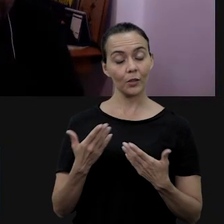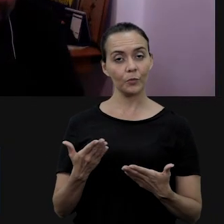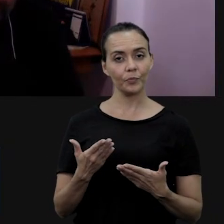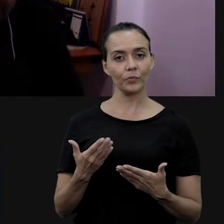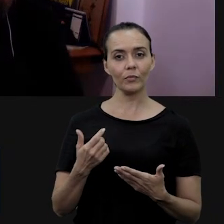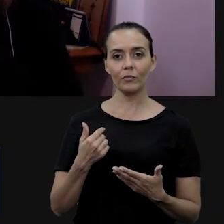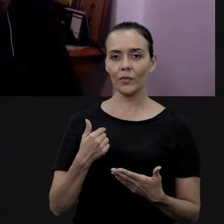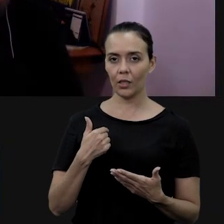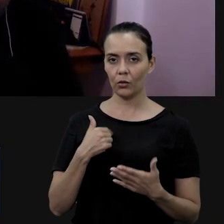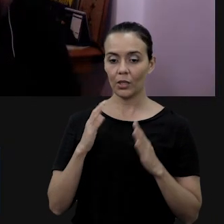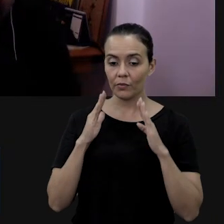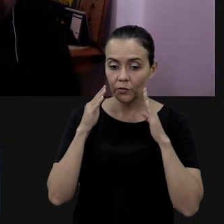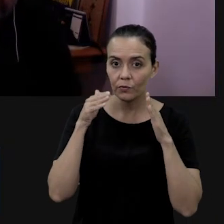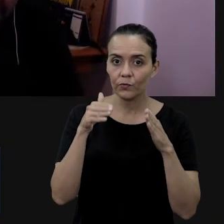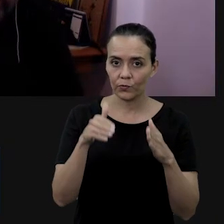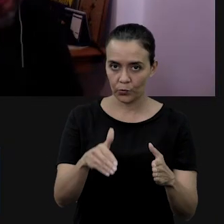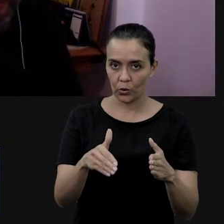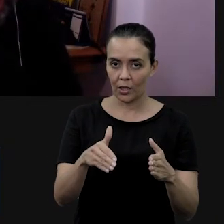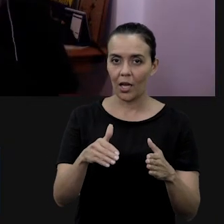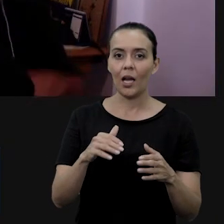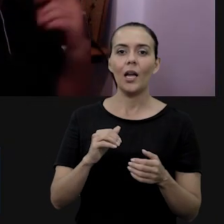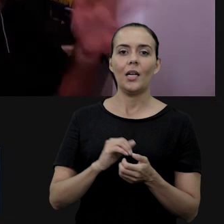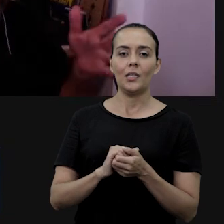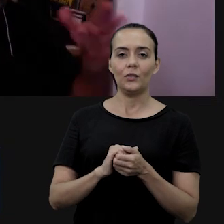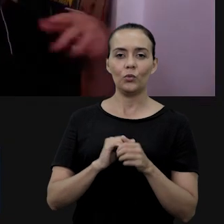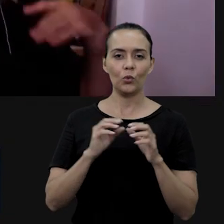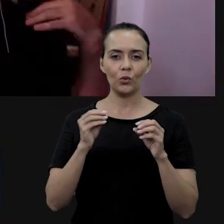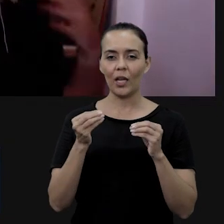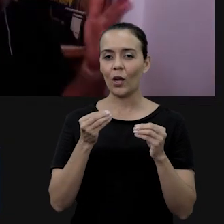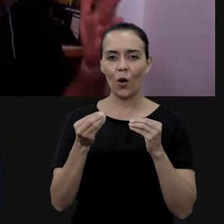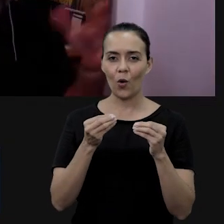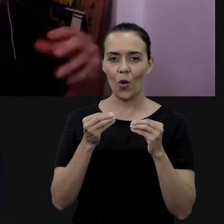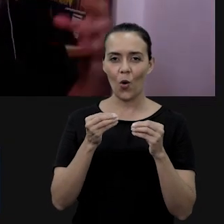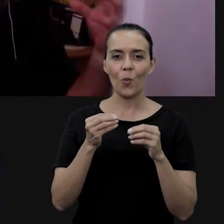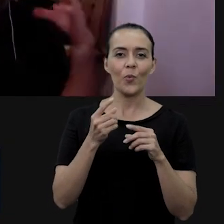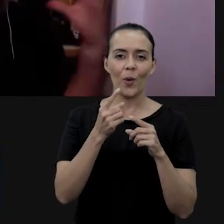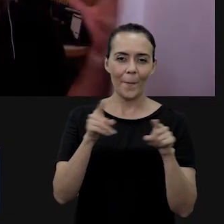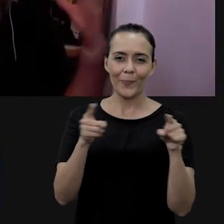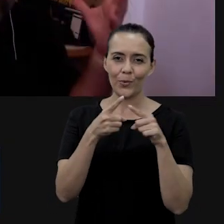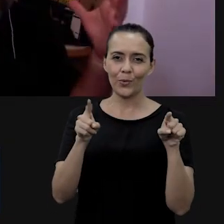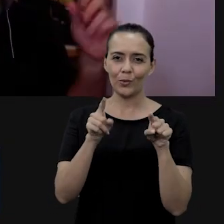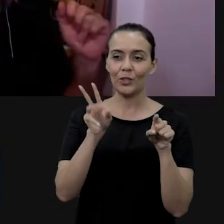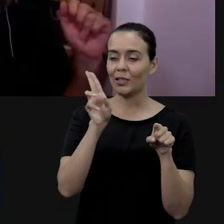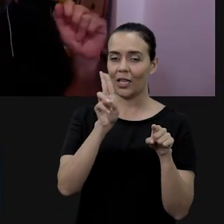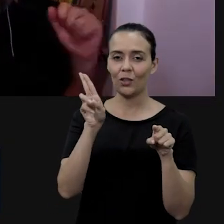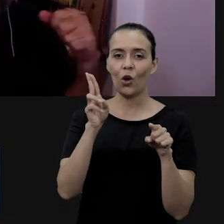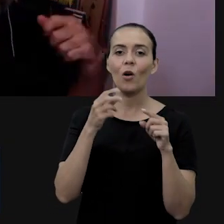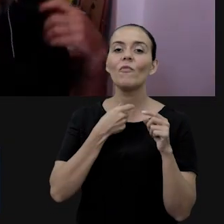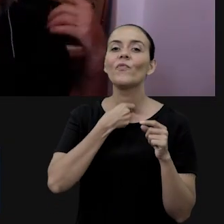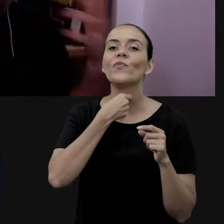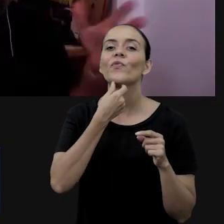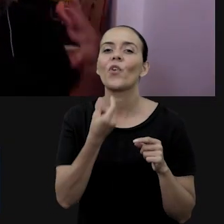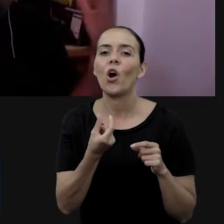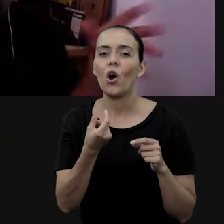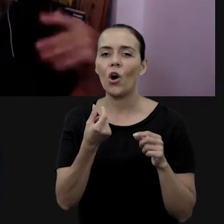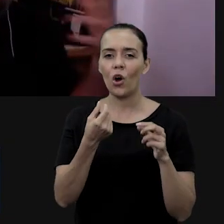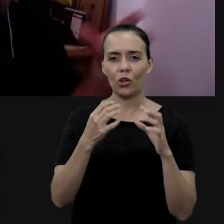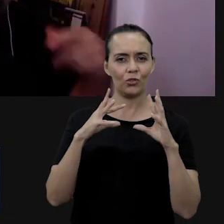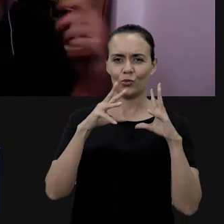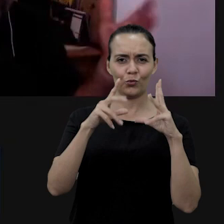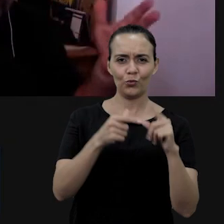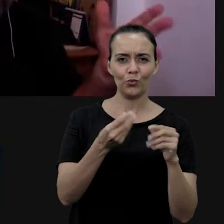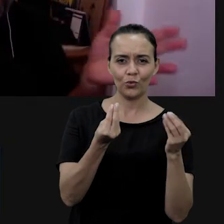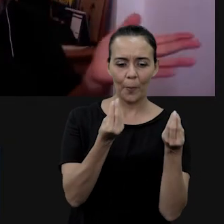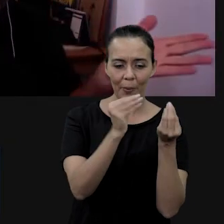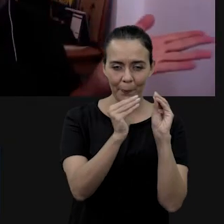nesse ponto eu estava mais focado no Pro Tools, sound design, mixagem, os componentes do filme, acústicos,